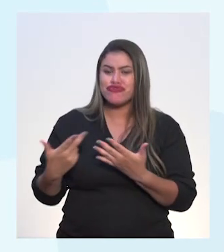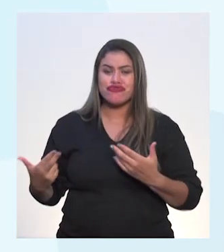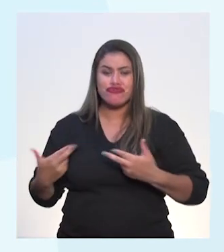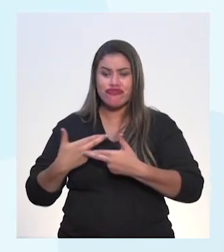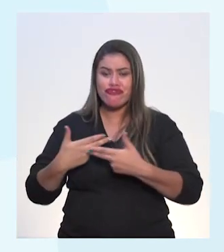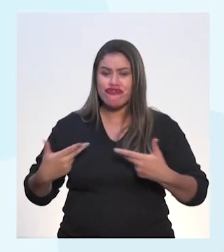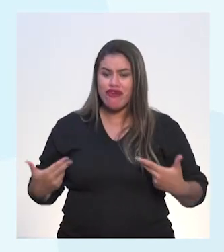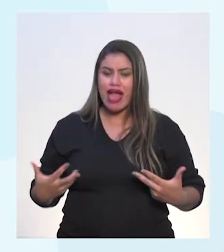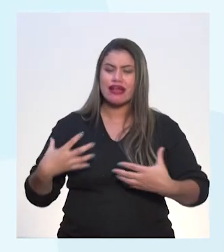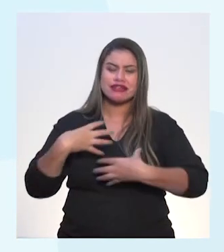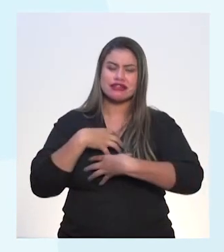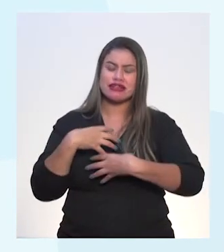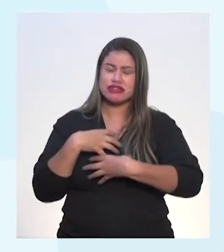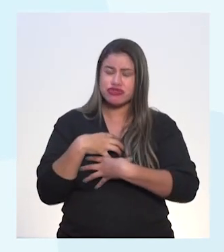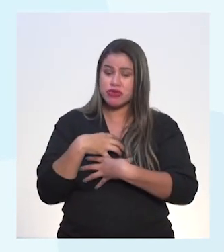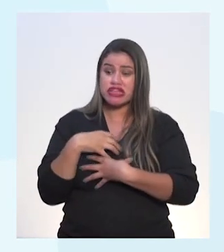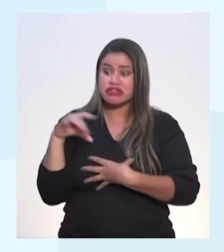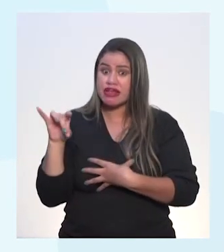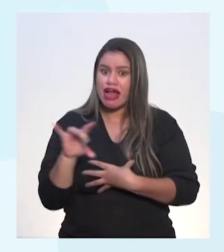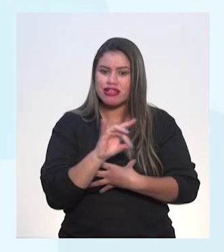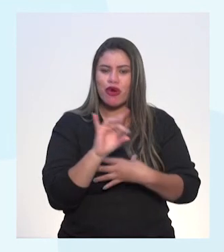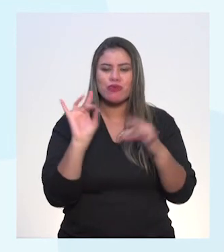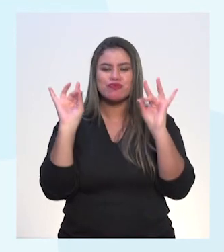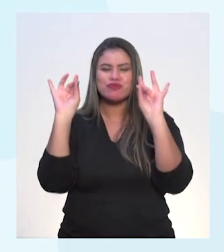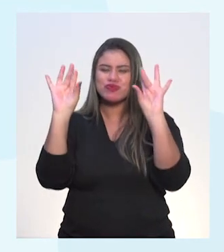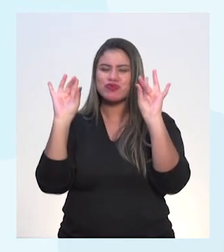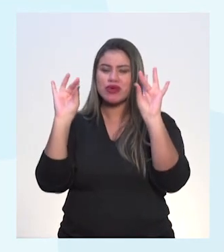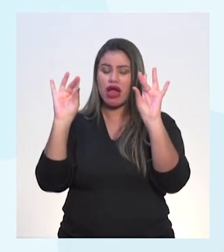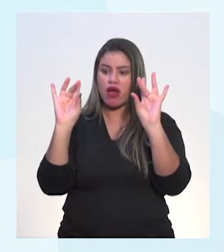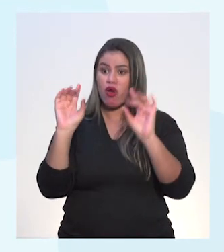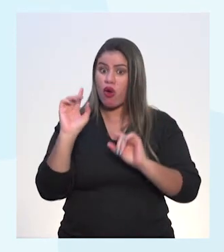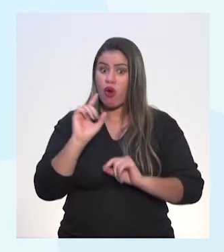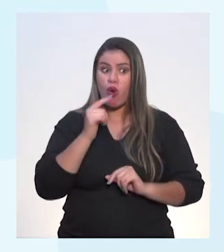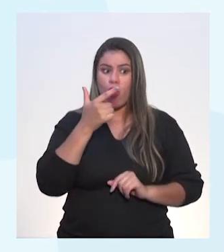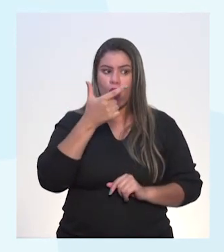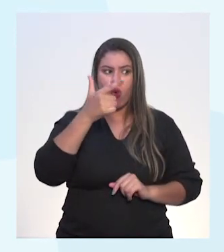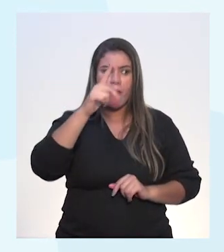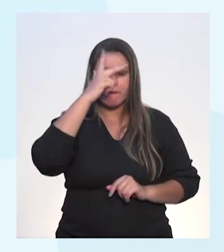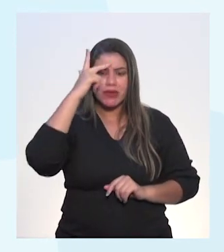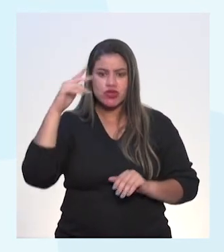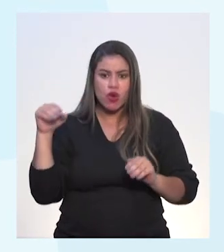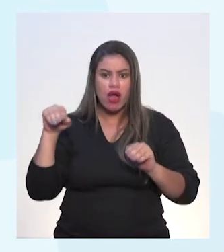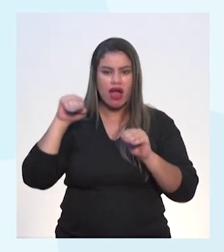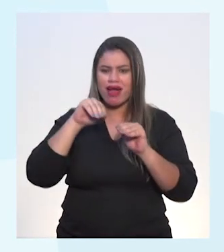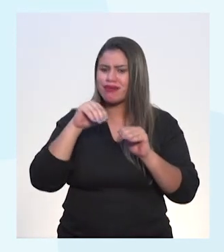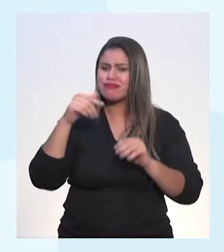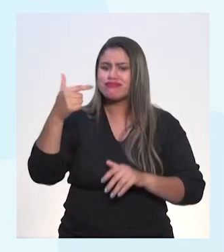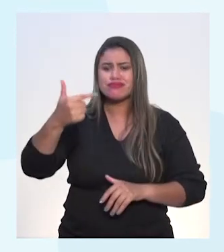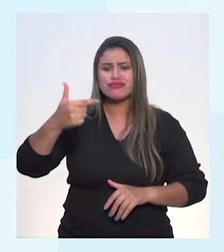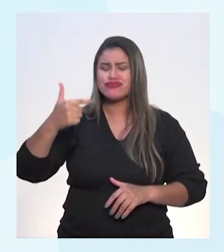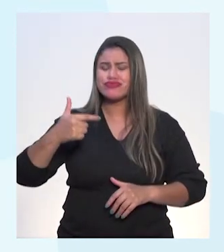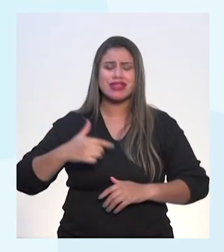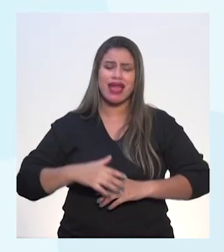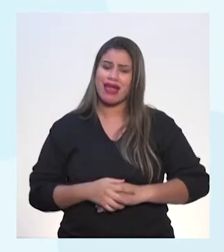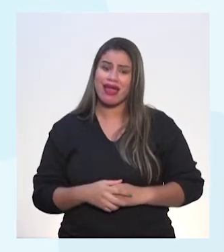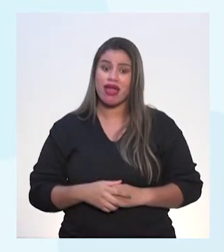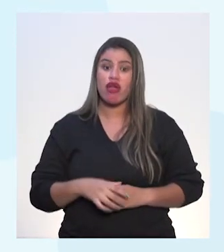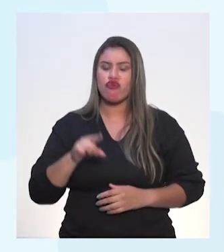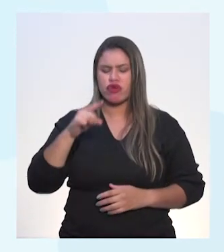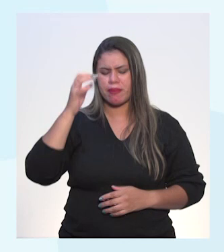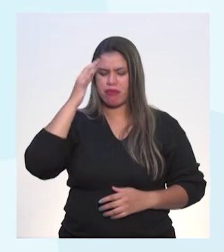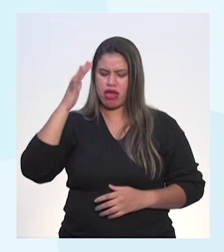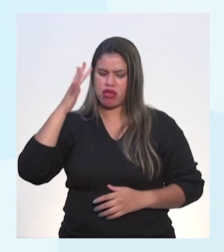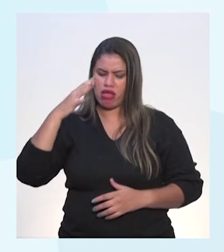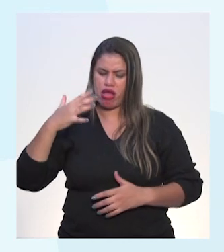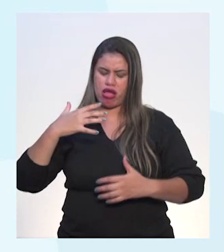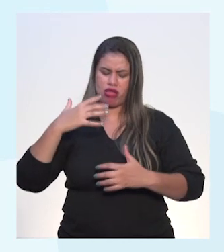tornam único única especial ninguém no mundo é igual a você a pensar e compreender Quais são os seus superpoderes